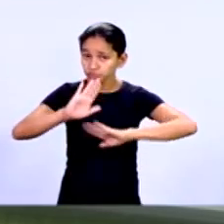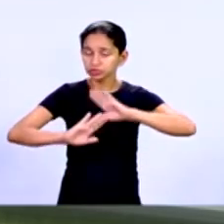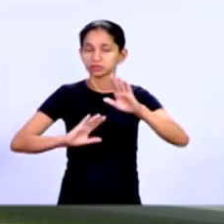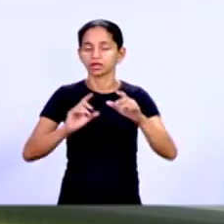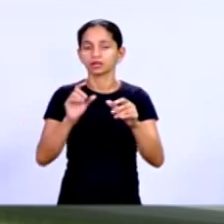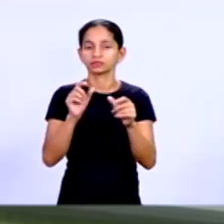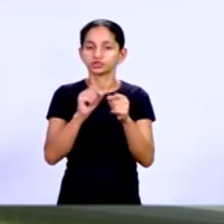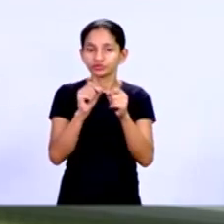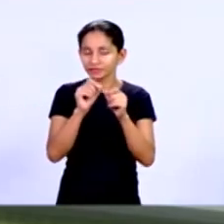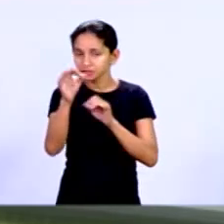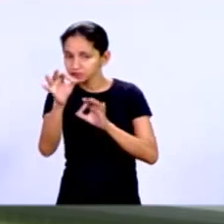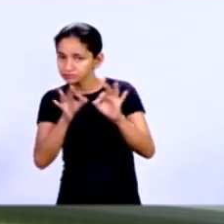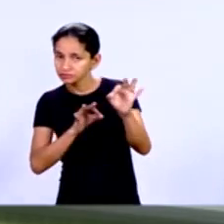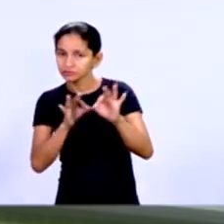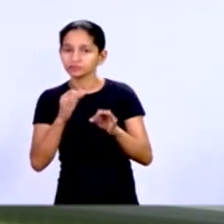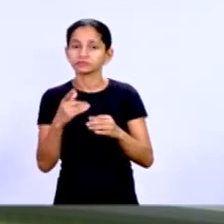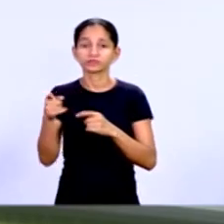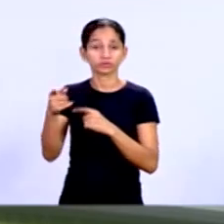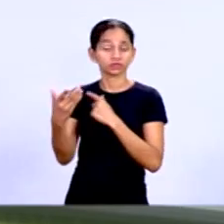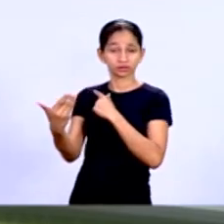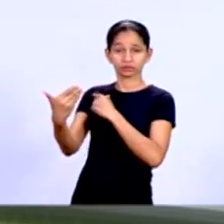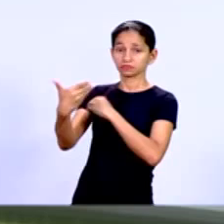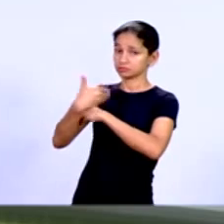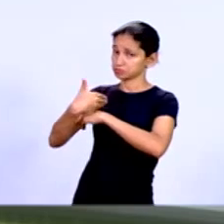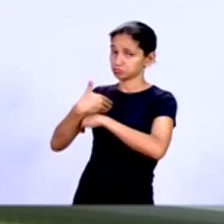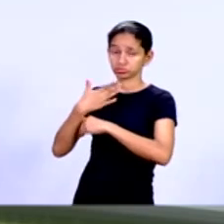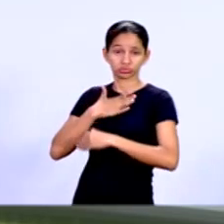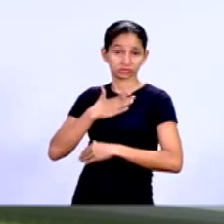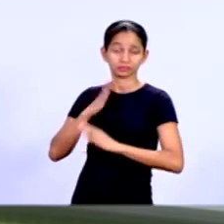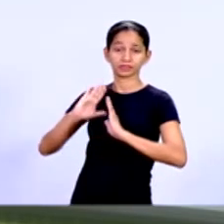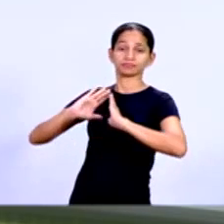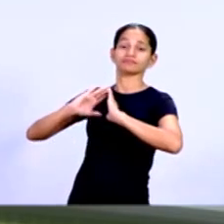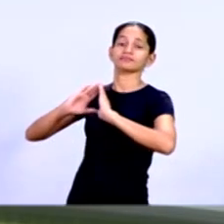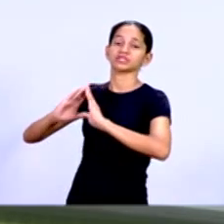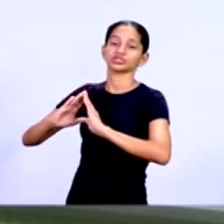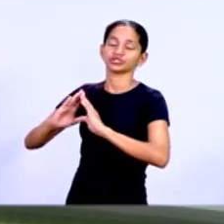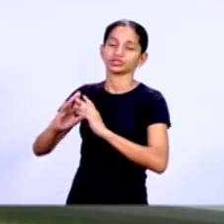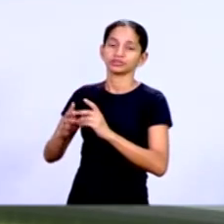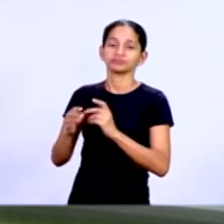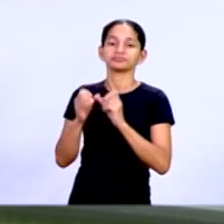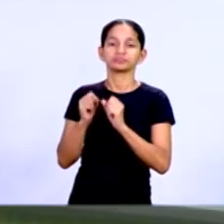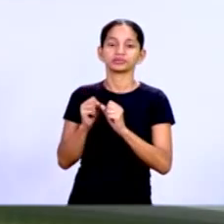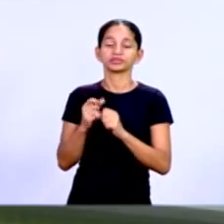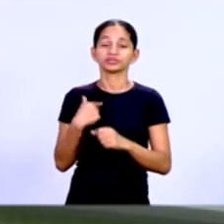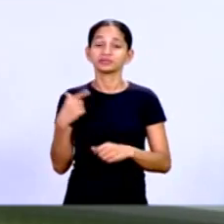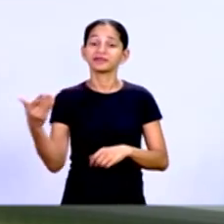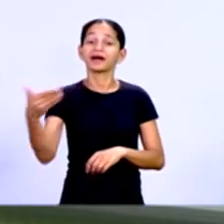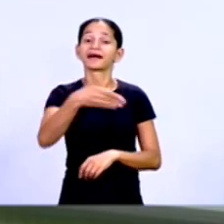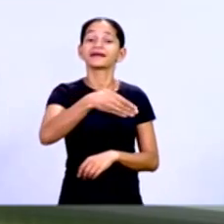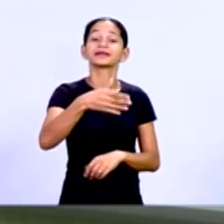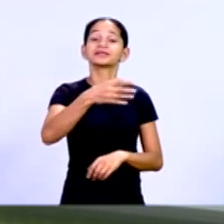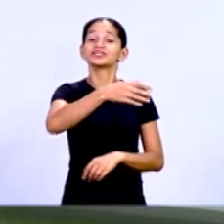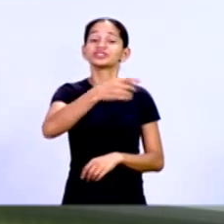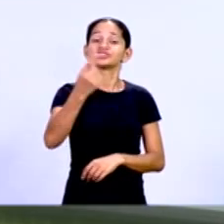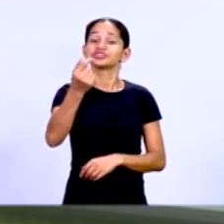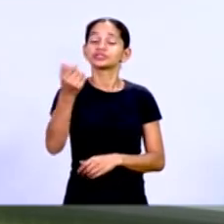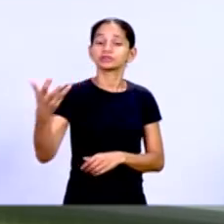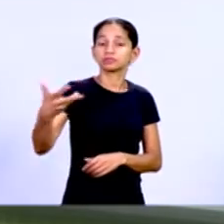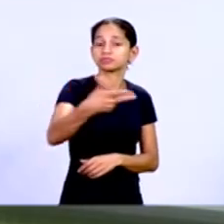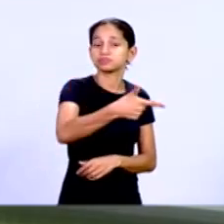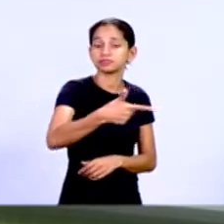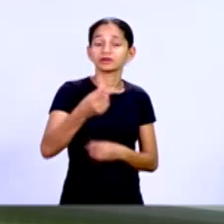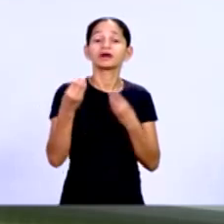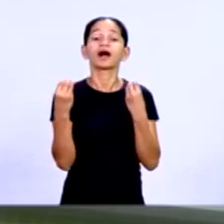Vai obrigar que você me procure, se eu não botar o seu nome, lá na frente, para que eu faça o resgate e lhe repasse o dinheiro, já que você comprou as ações de